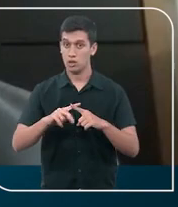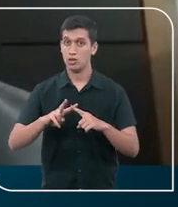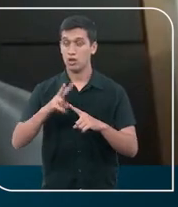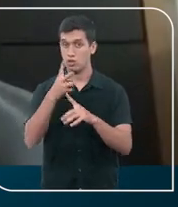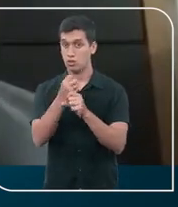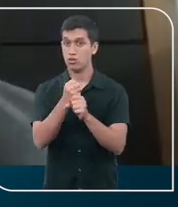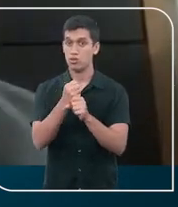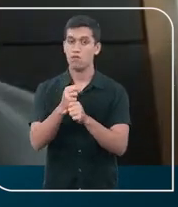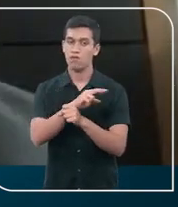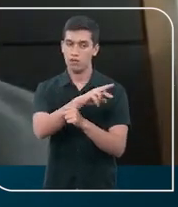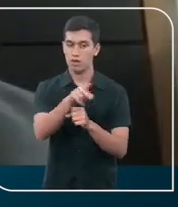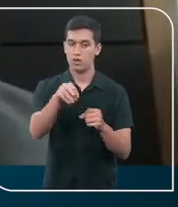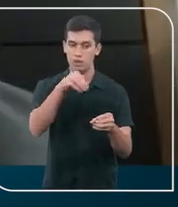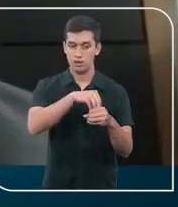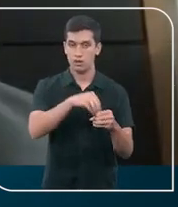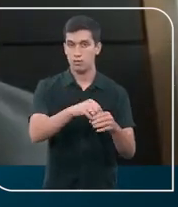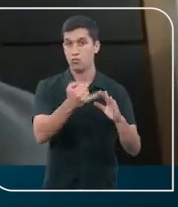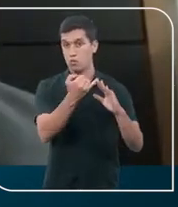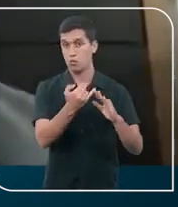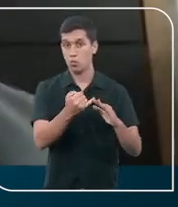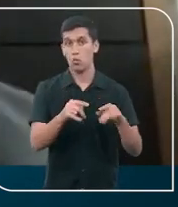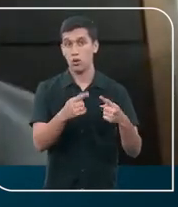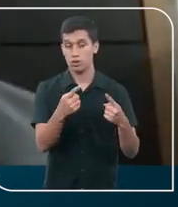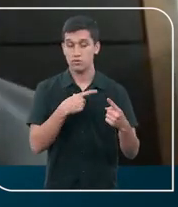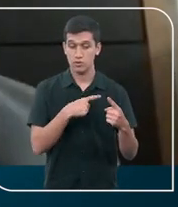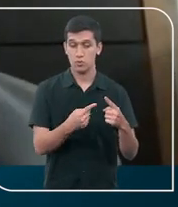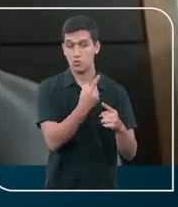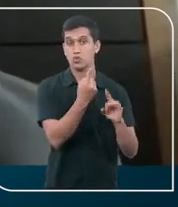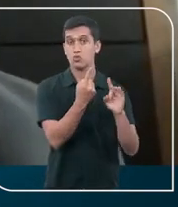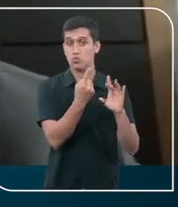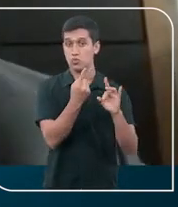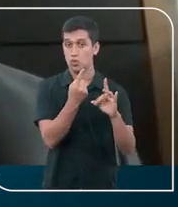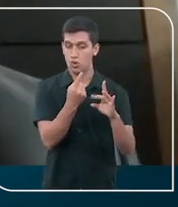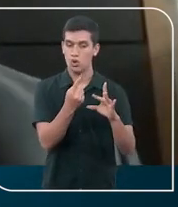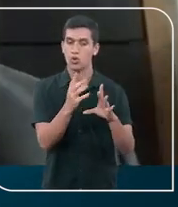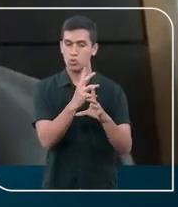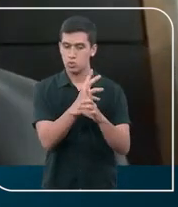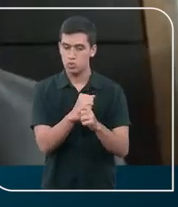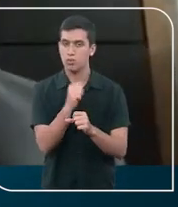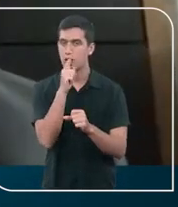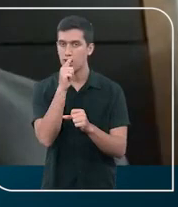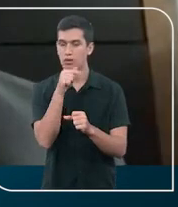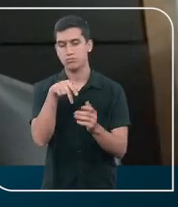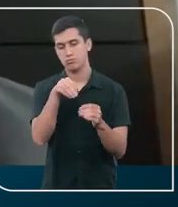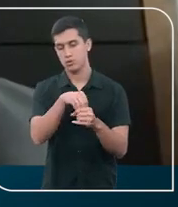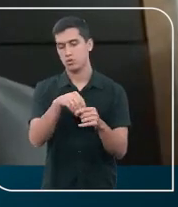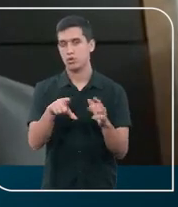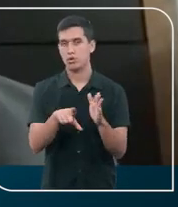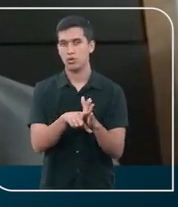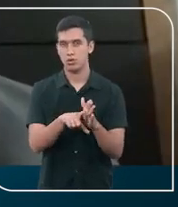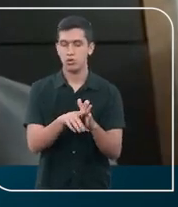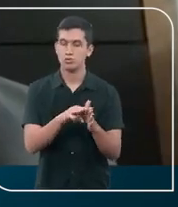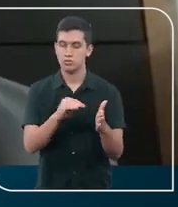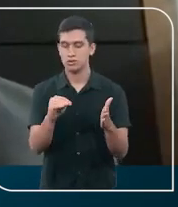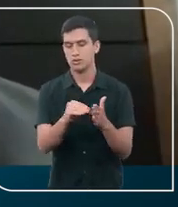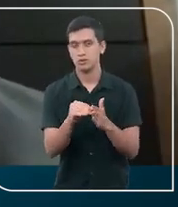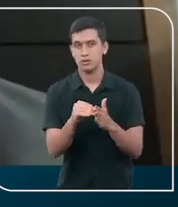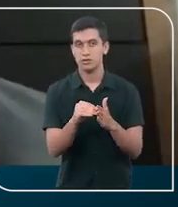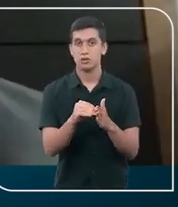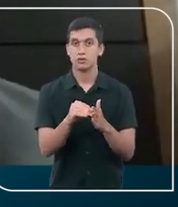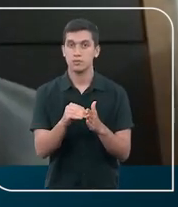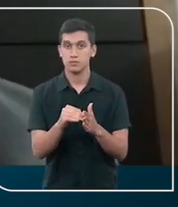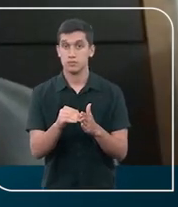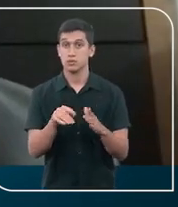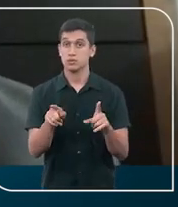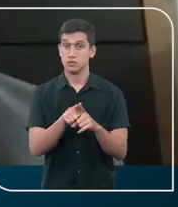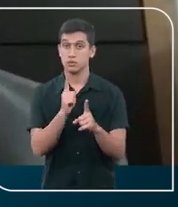no imóvel quando houver apenas um hidrômetro no local. A cobrança pelo fornecimento de água aos condôminos, em que o consumo total de água é medido